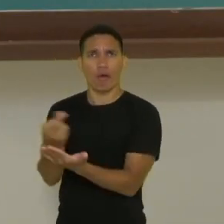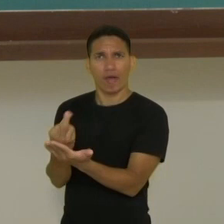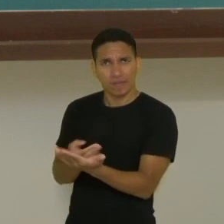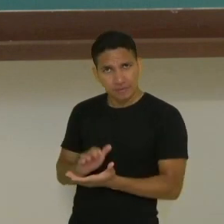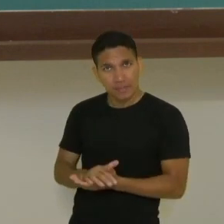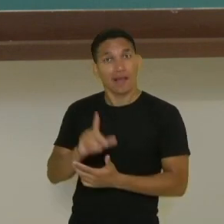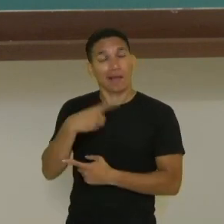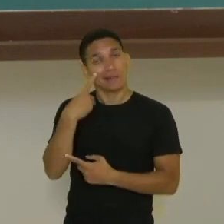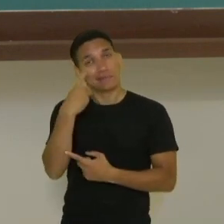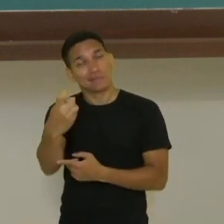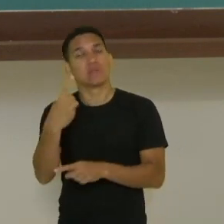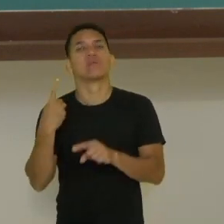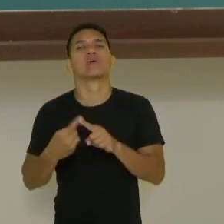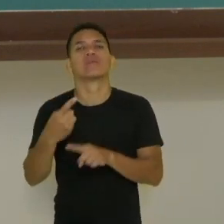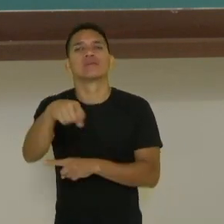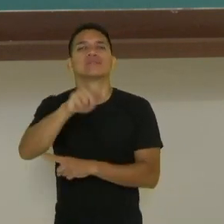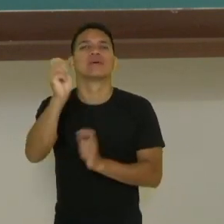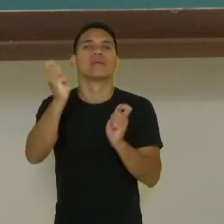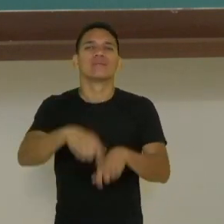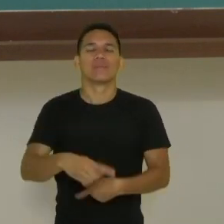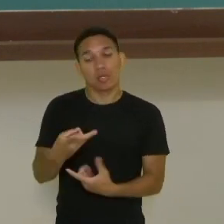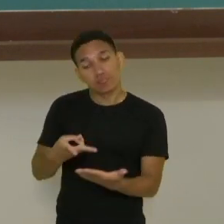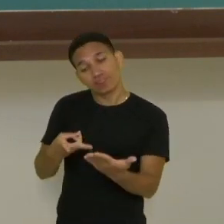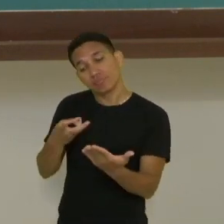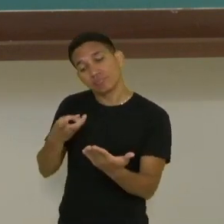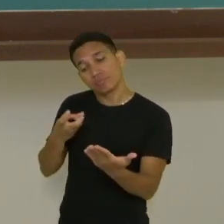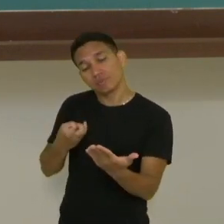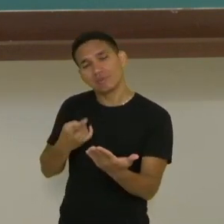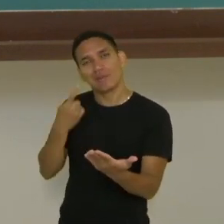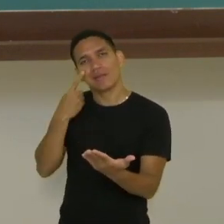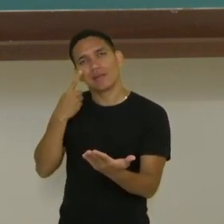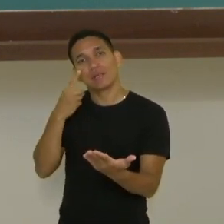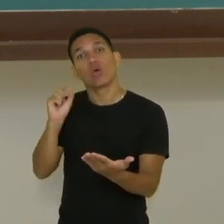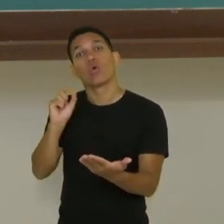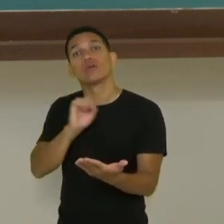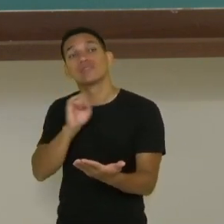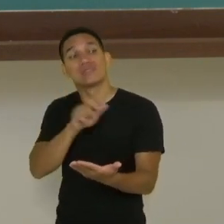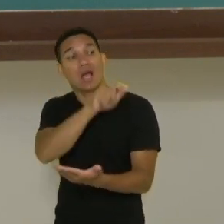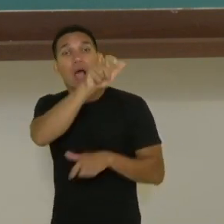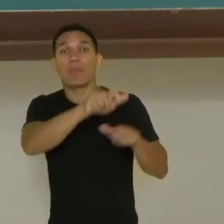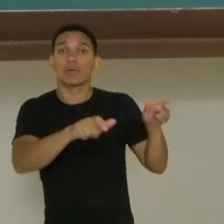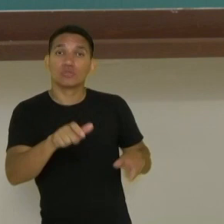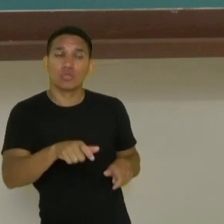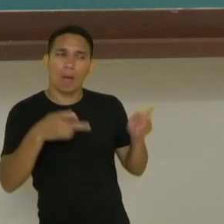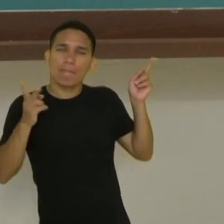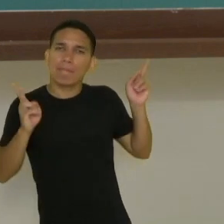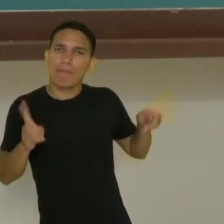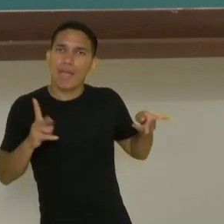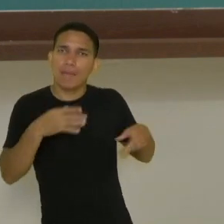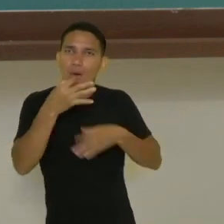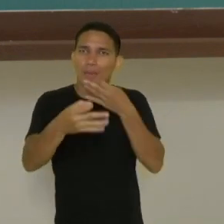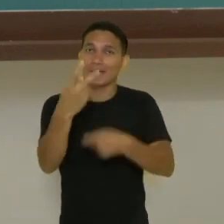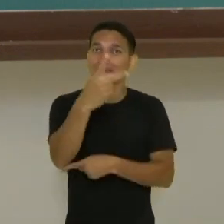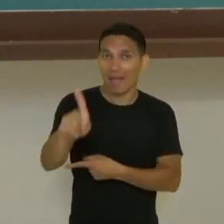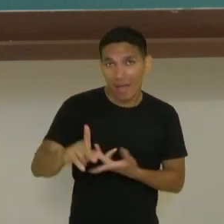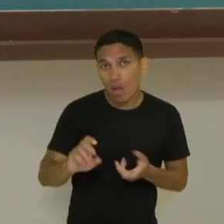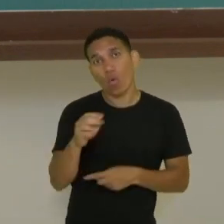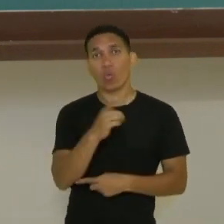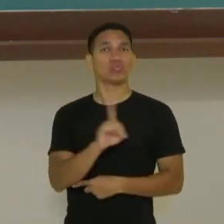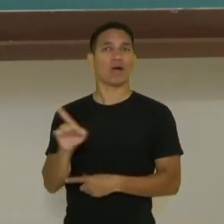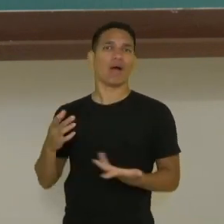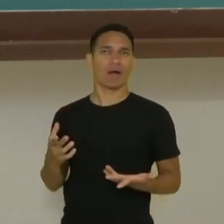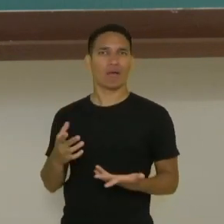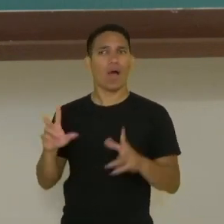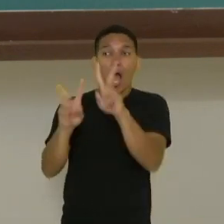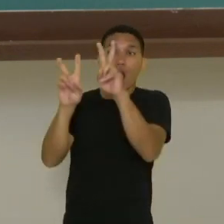ela é interessante porque você pode vir ali reparar se as pessoas têm a mesma opinião que você a respeito de um determinado